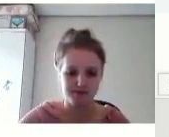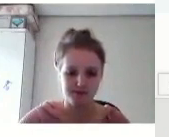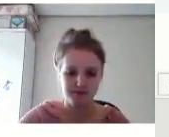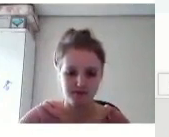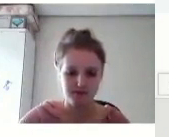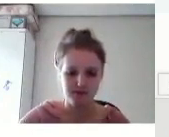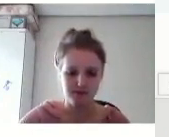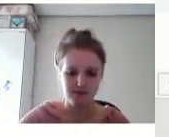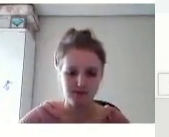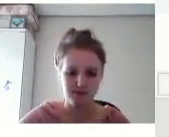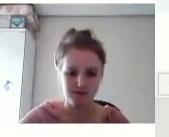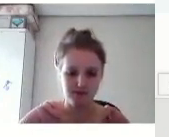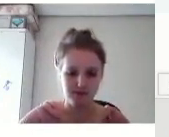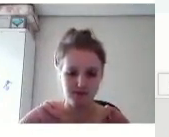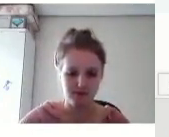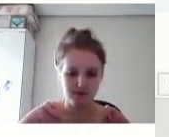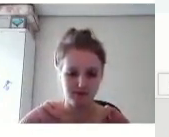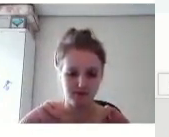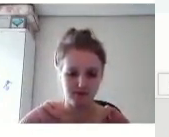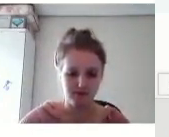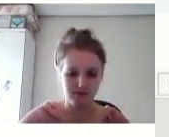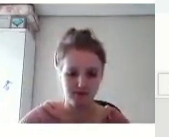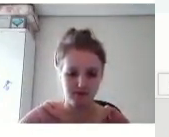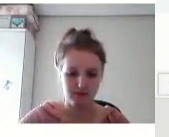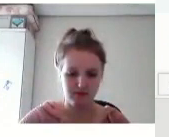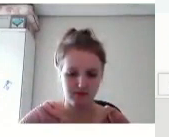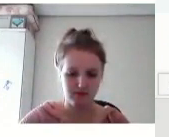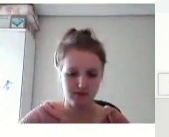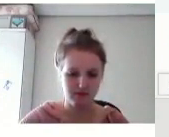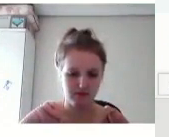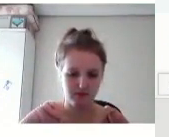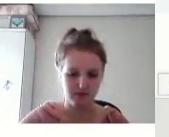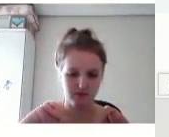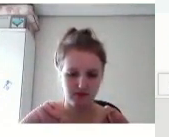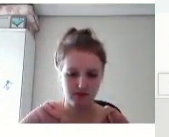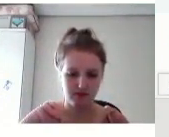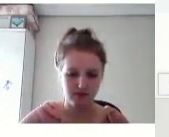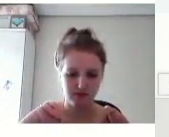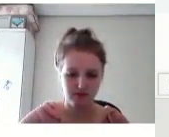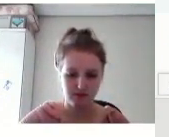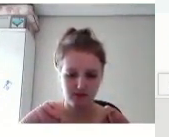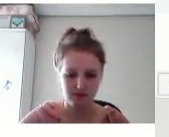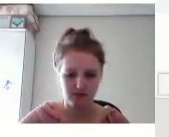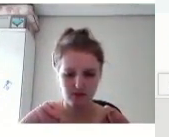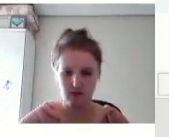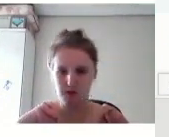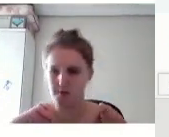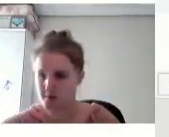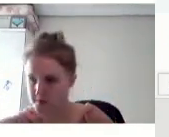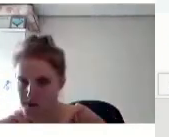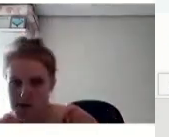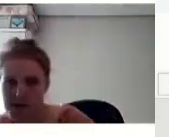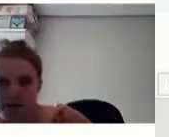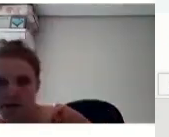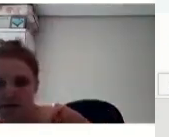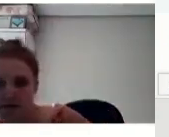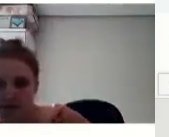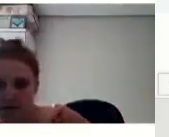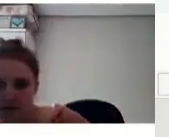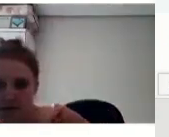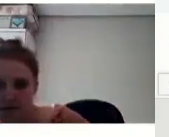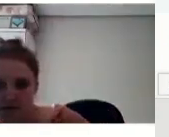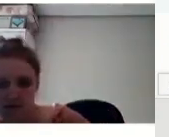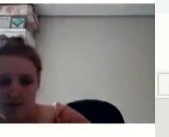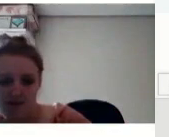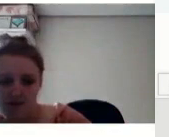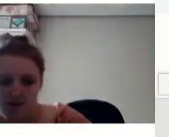derivadas funcionais, em φ e φ ponto, né? E as variações do campo e da derivada primeira do campo. Isso na aula passada a gente definiu, né, pelo Greiner,